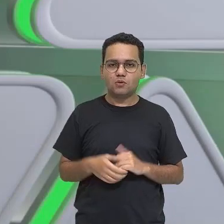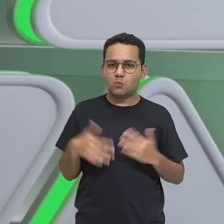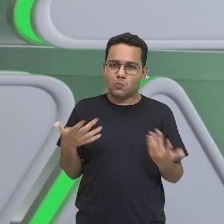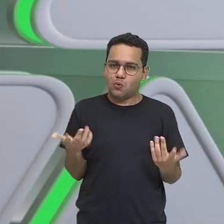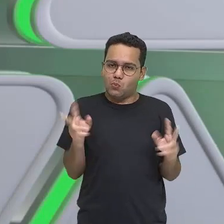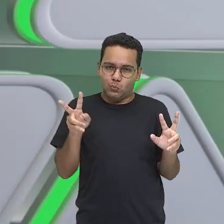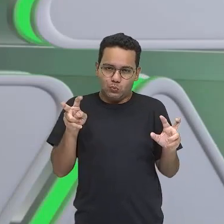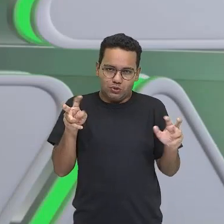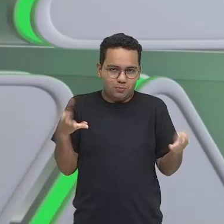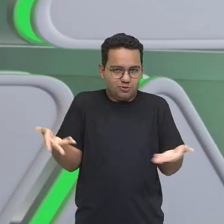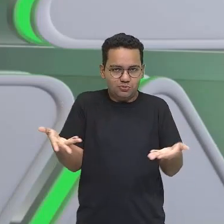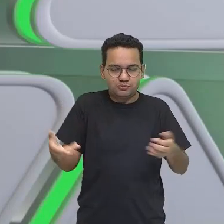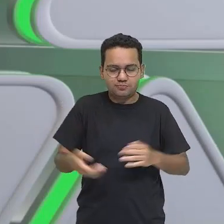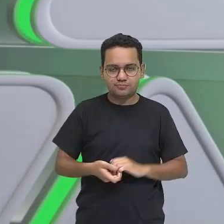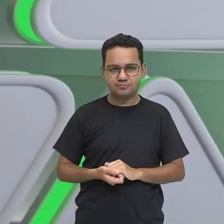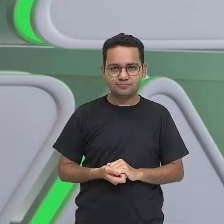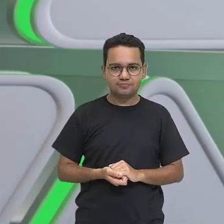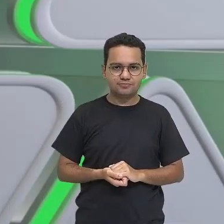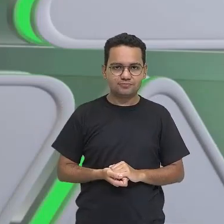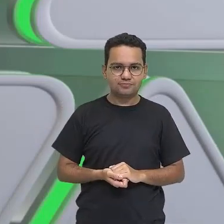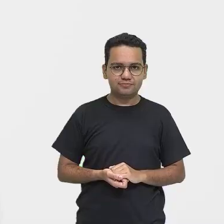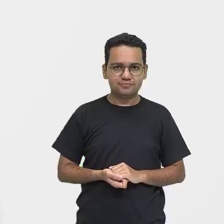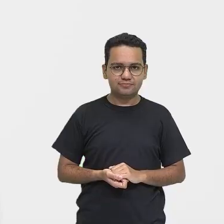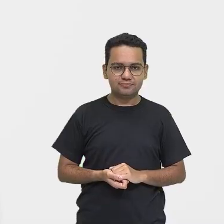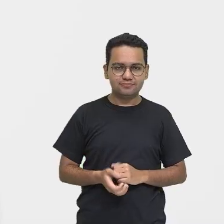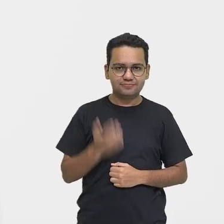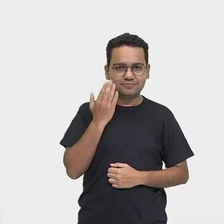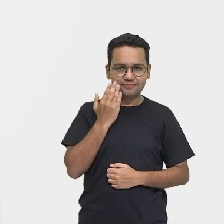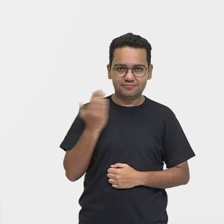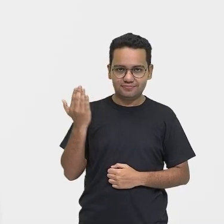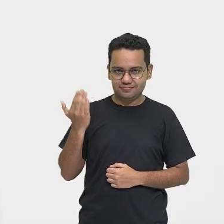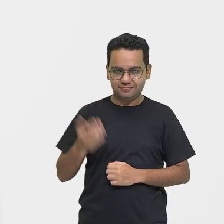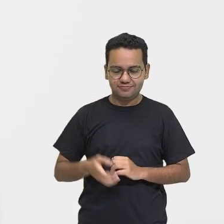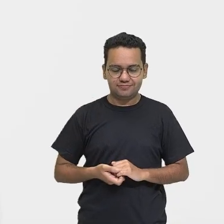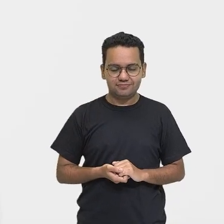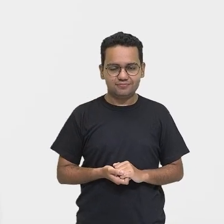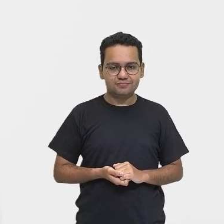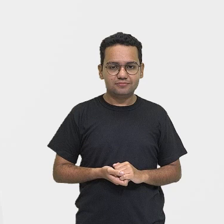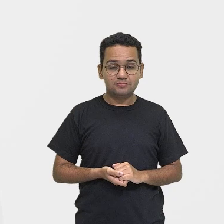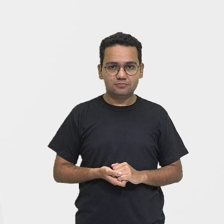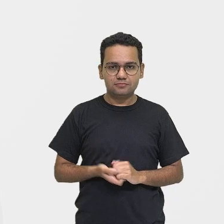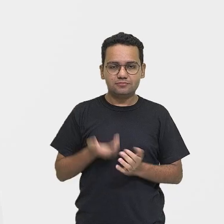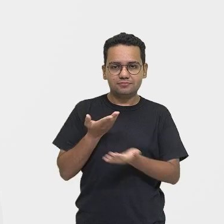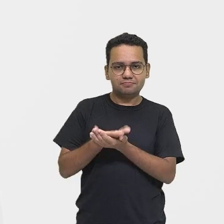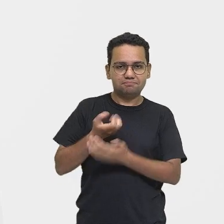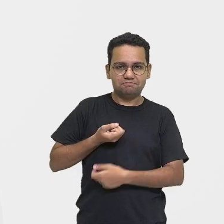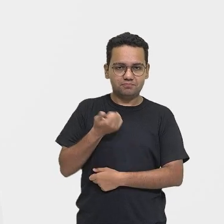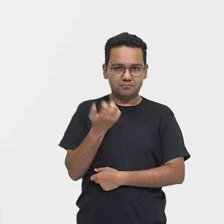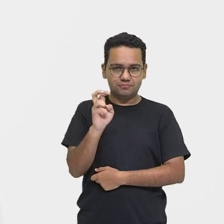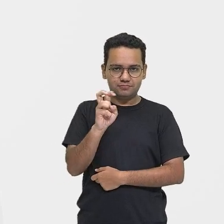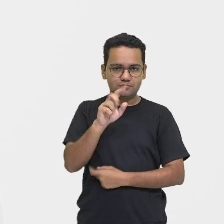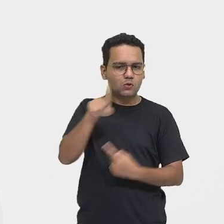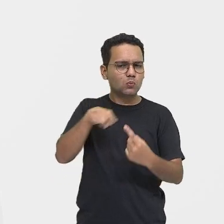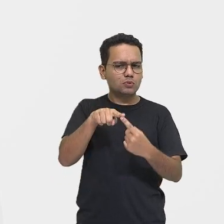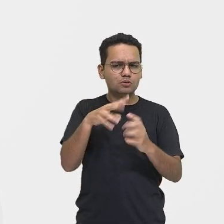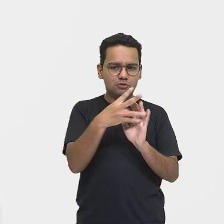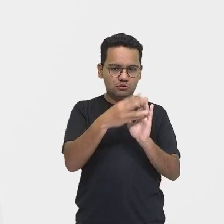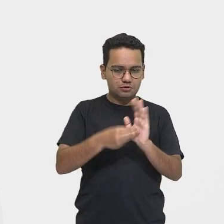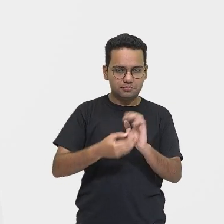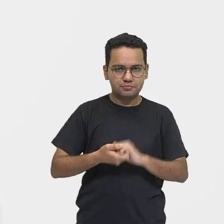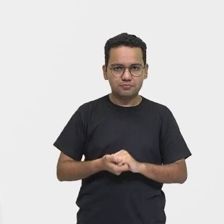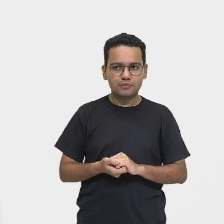descobrir qual o tema da aula. Vamos lá? Olha aí, aula 15, objeto